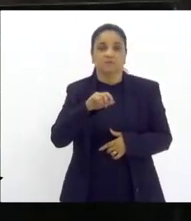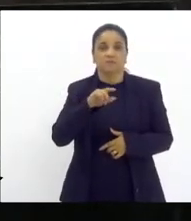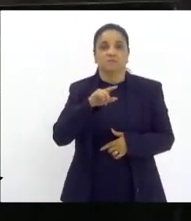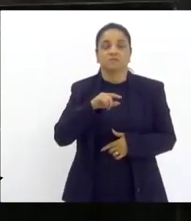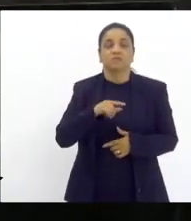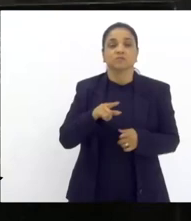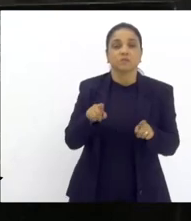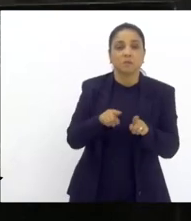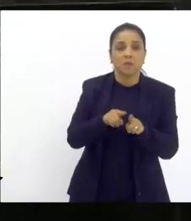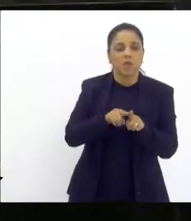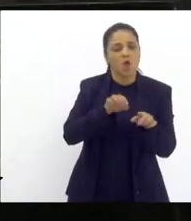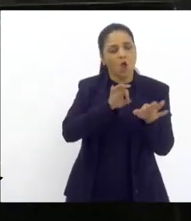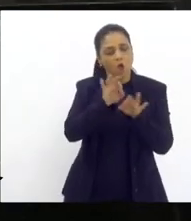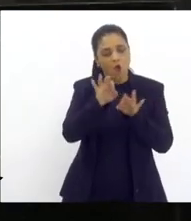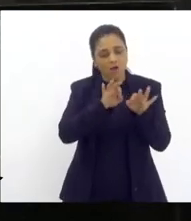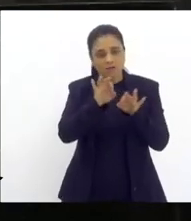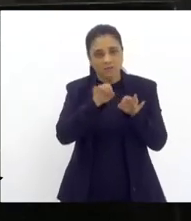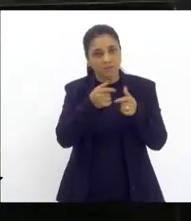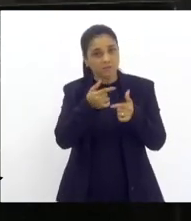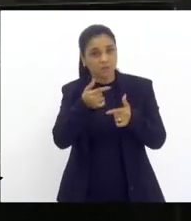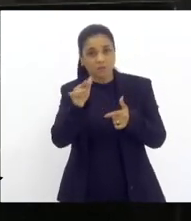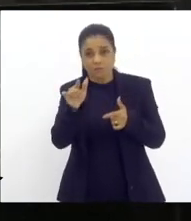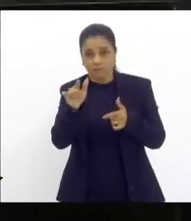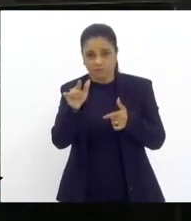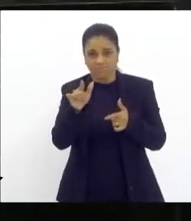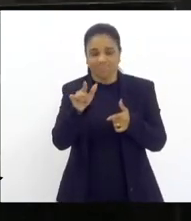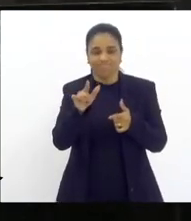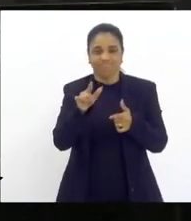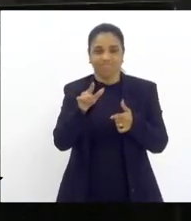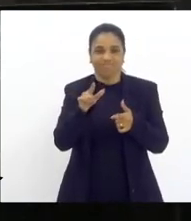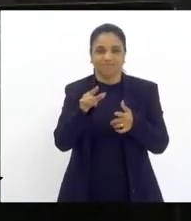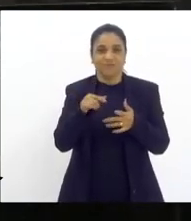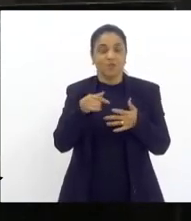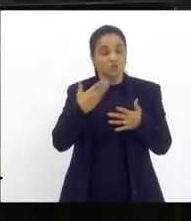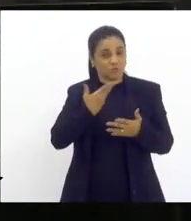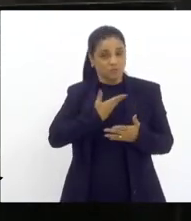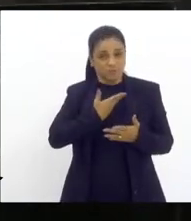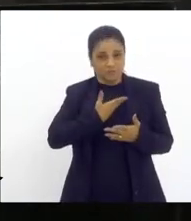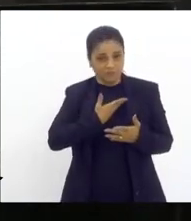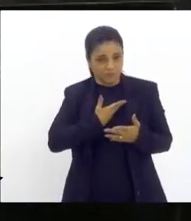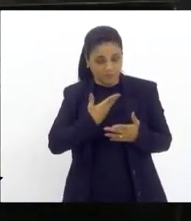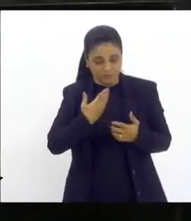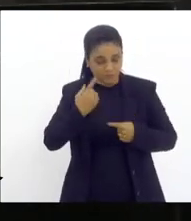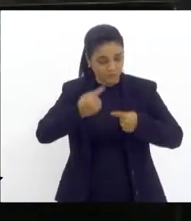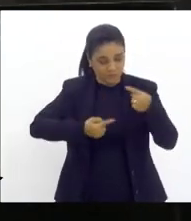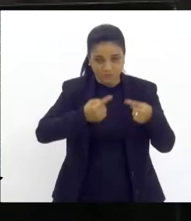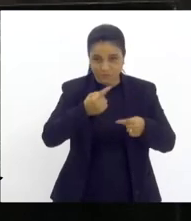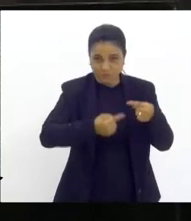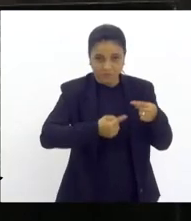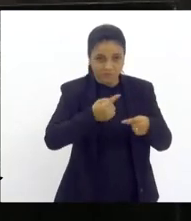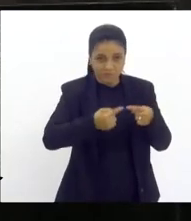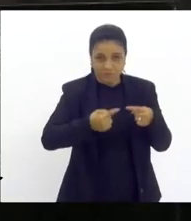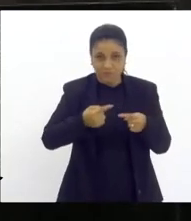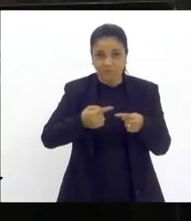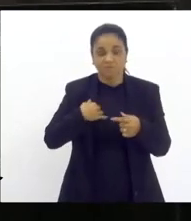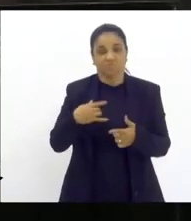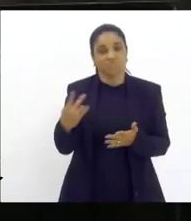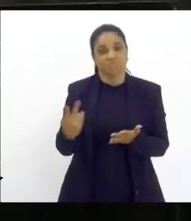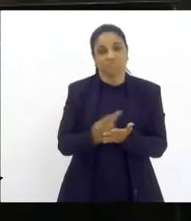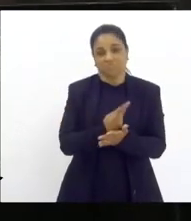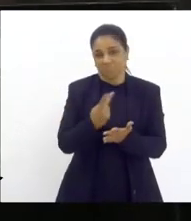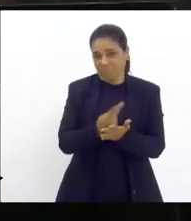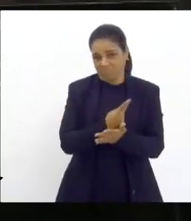isso e os colegas não querem debater a fundo e os colegas também se equivocam porque